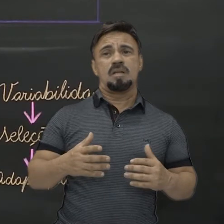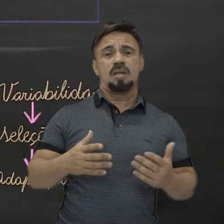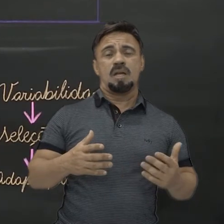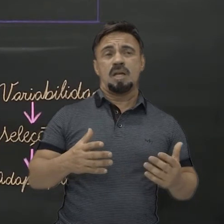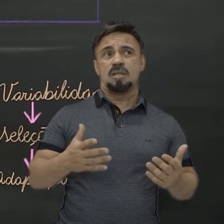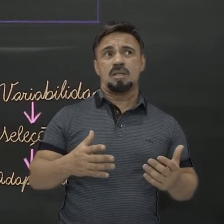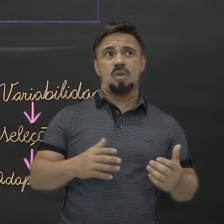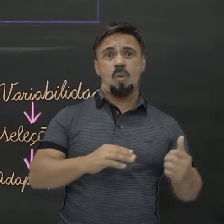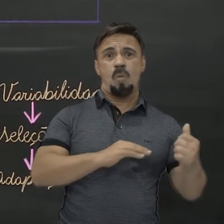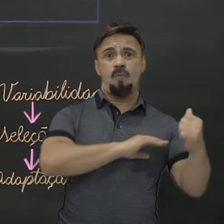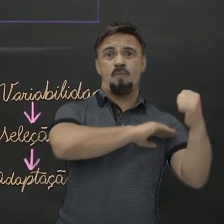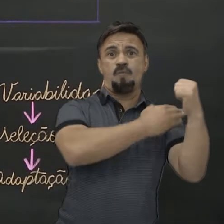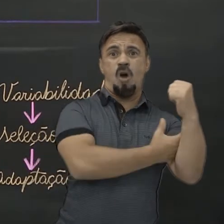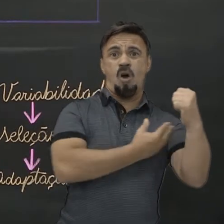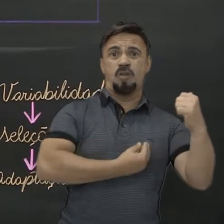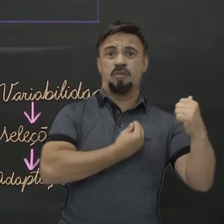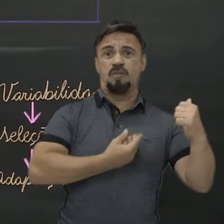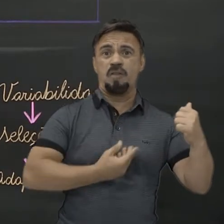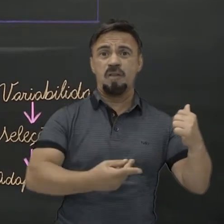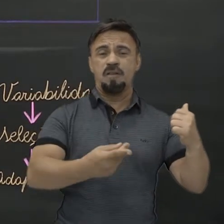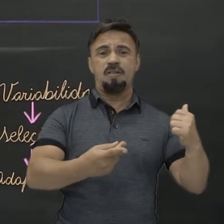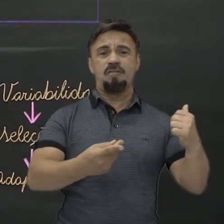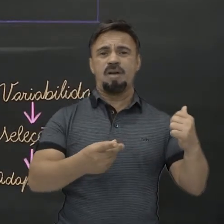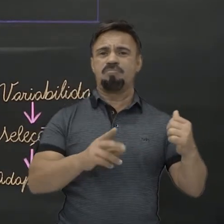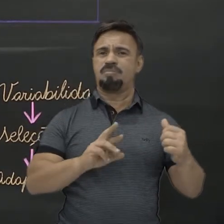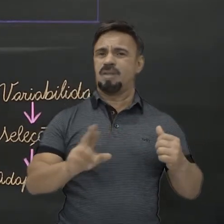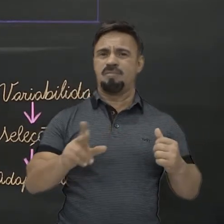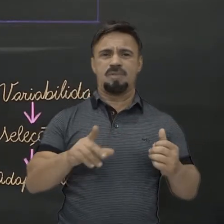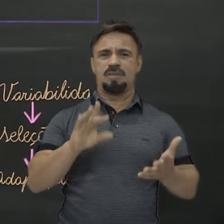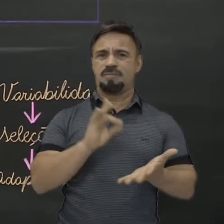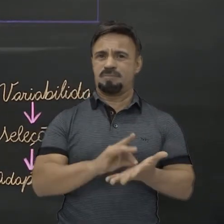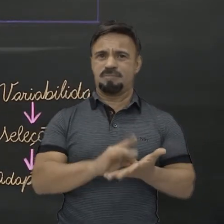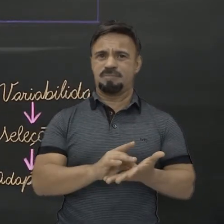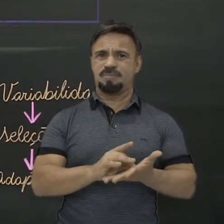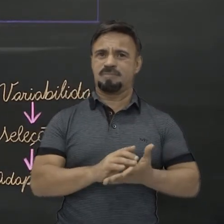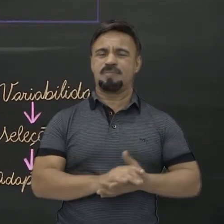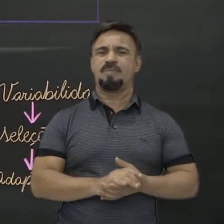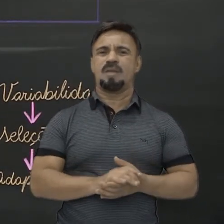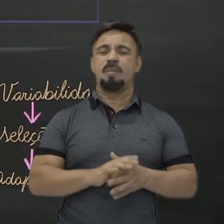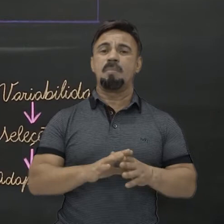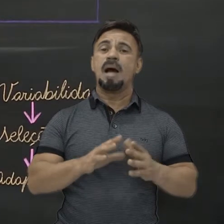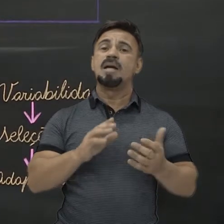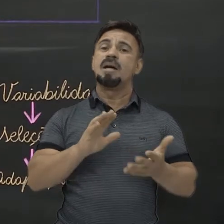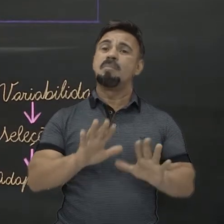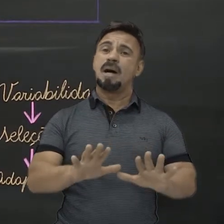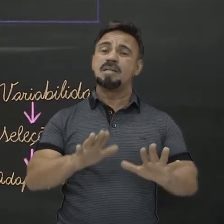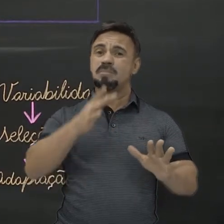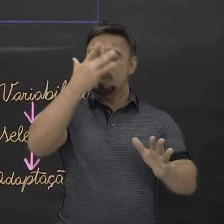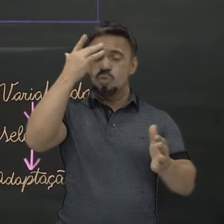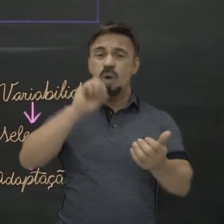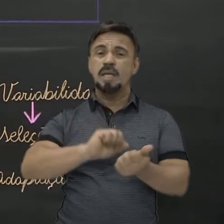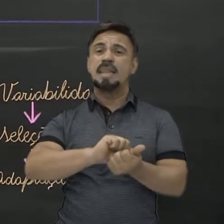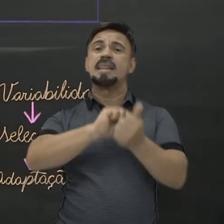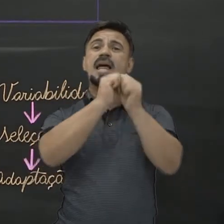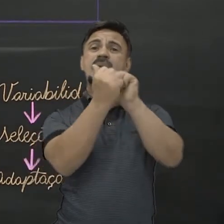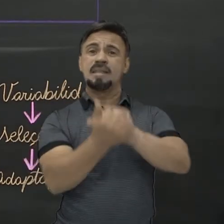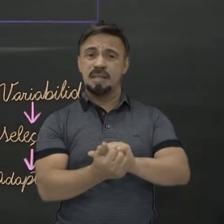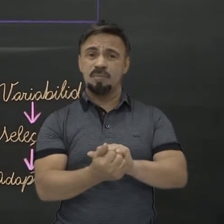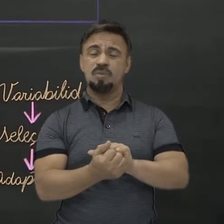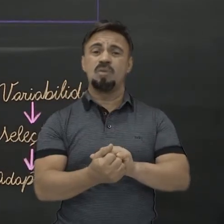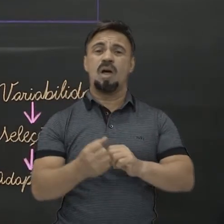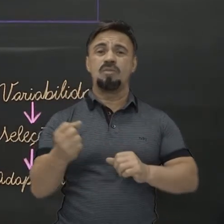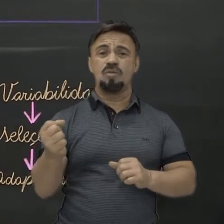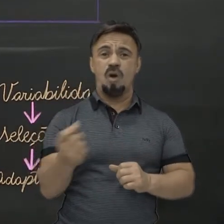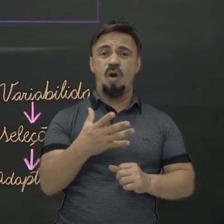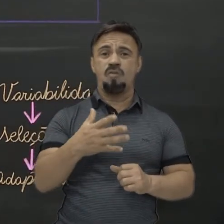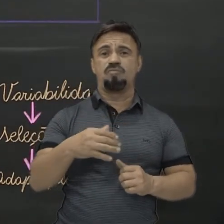foram eliminados, houve uma seleção e sobreviveu os que tinham condições, adaptações à nova